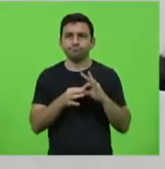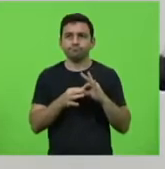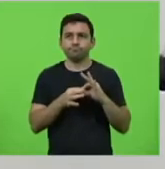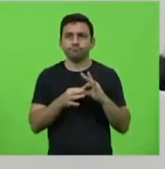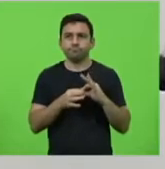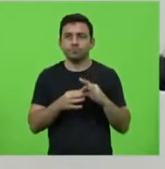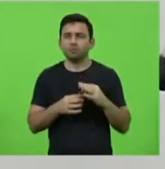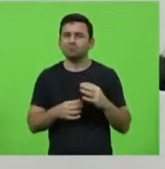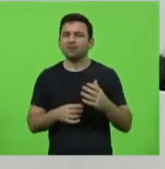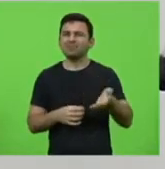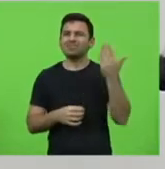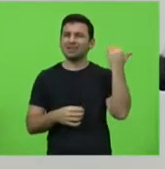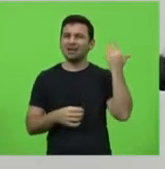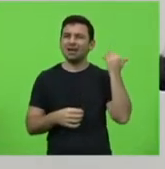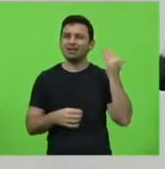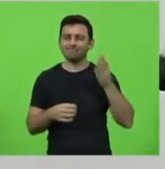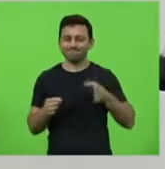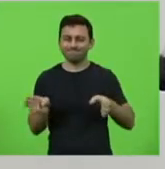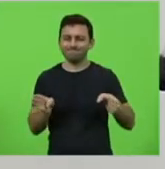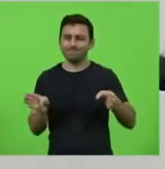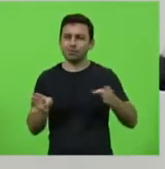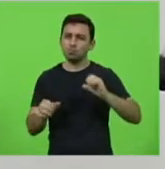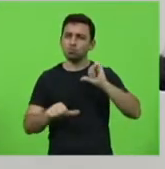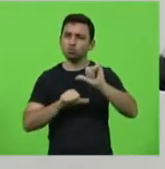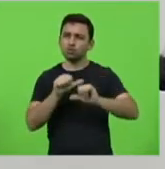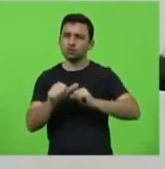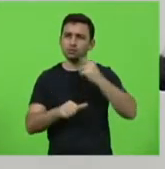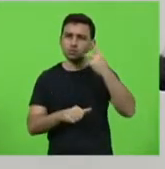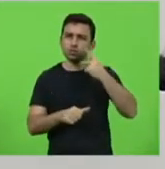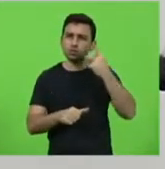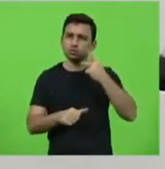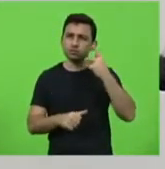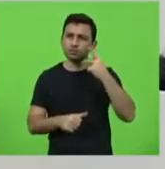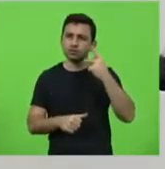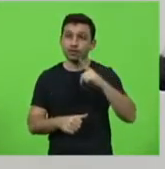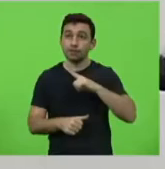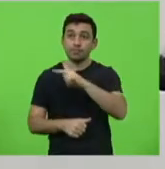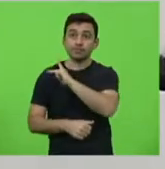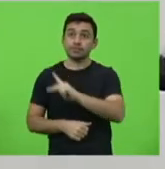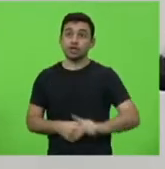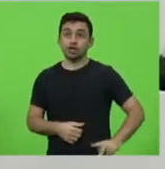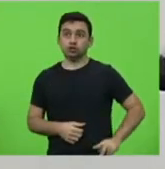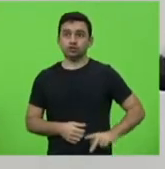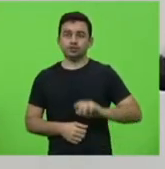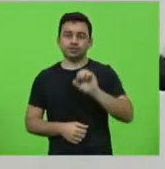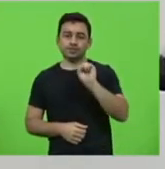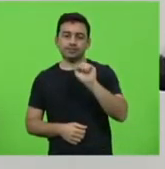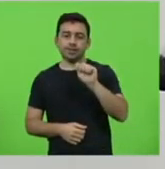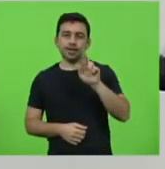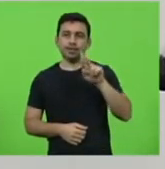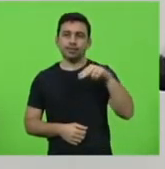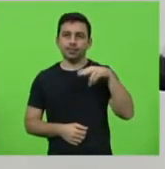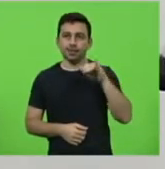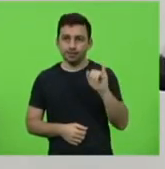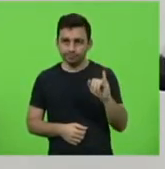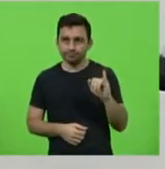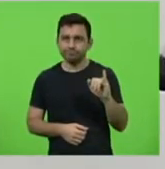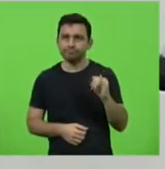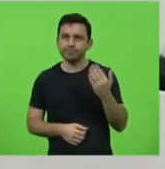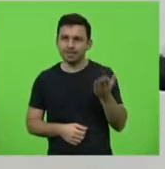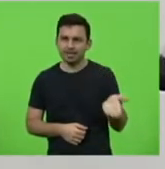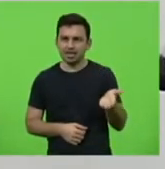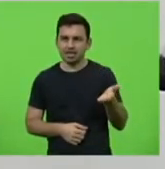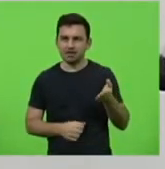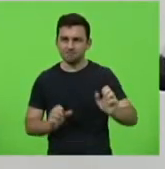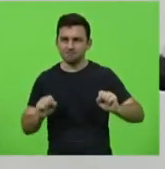numa situação de mudança da política. Estava lá o presidente Sarney, com toda a sua